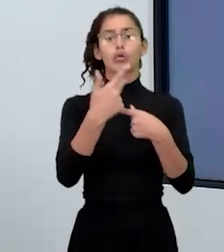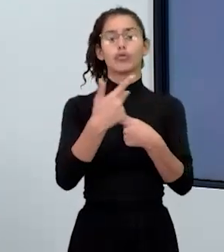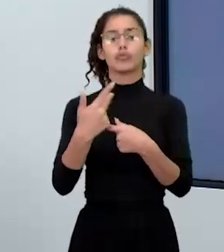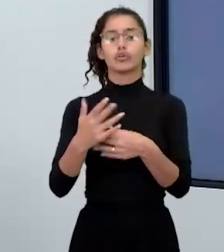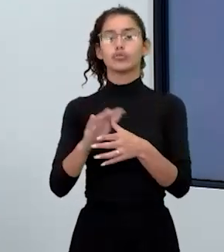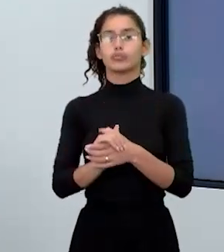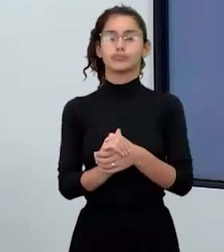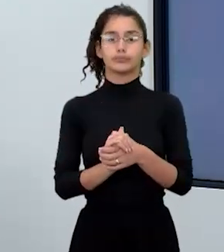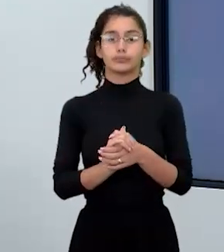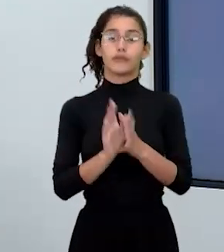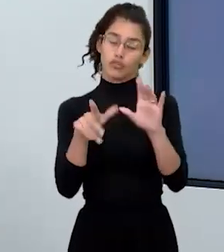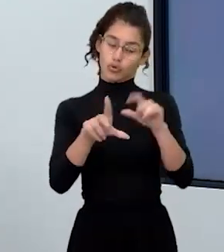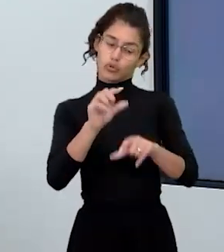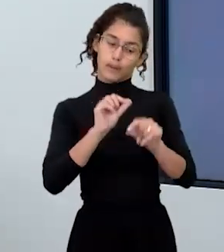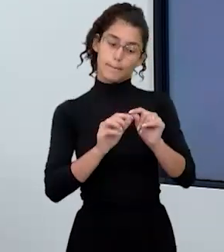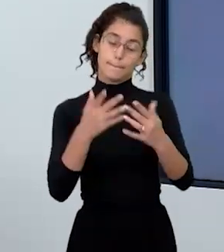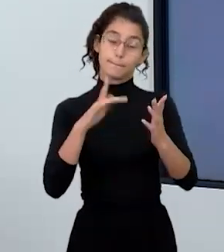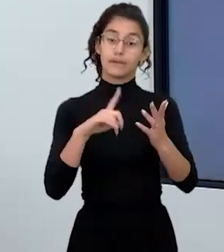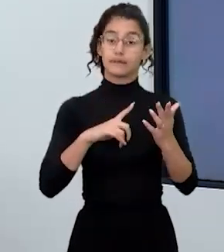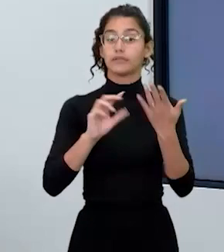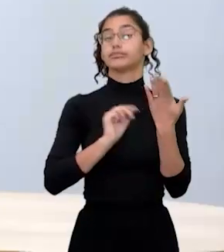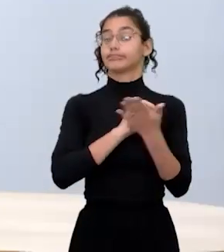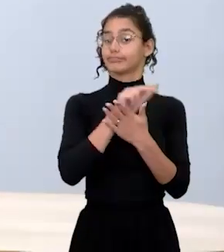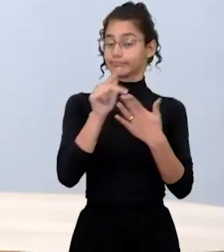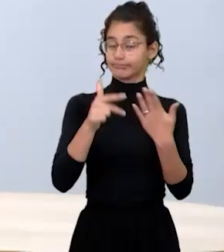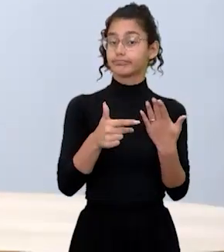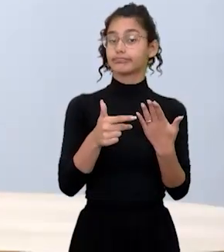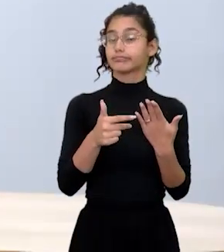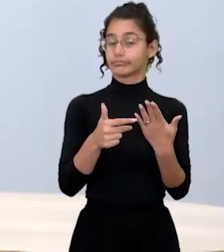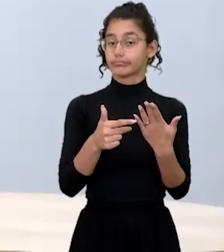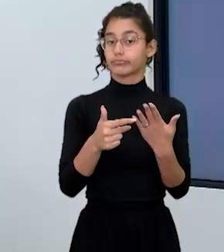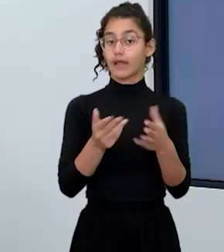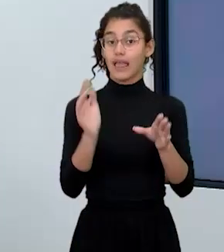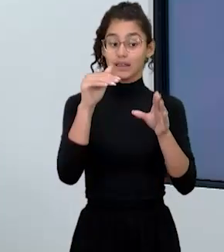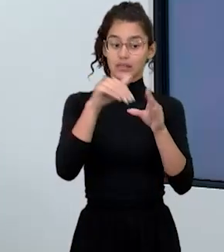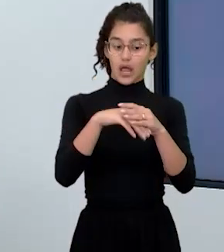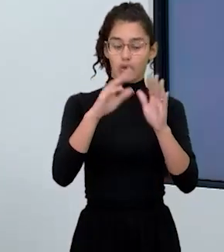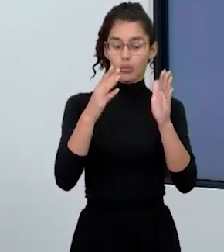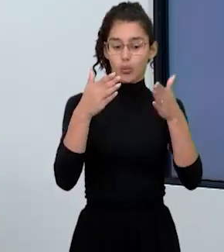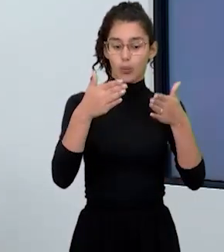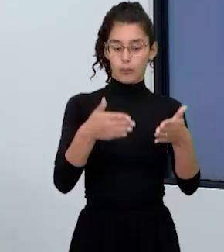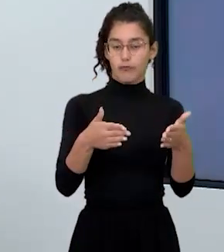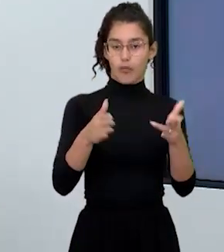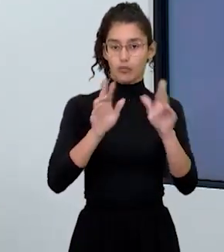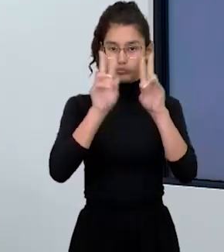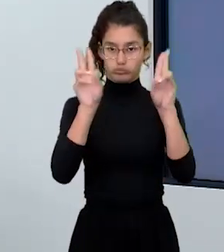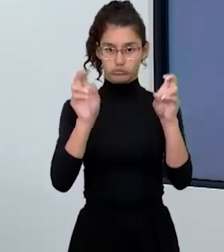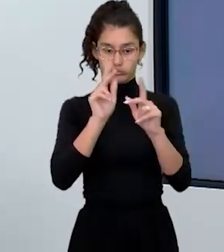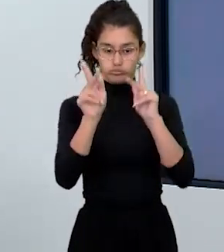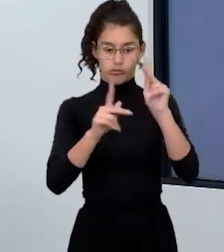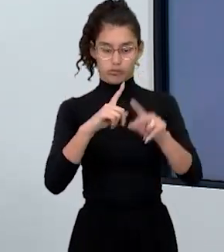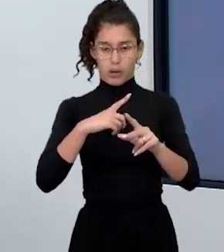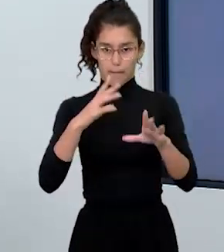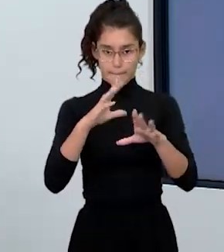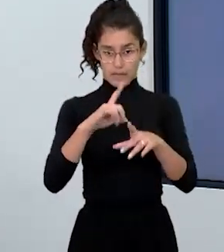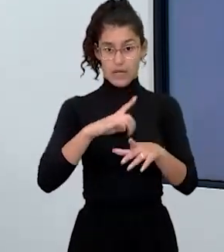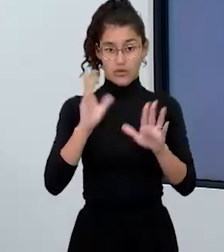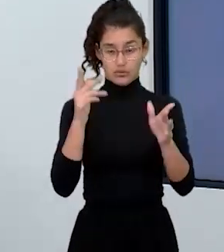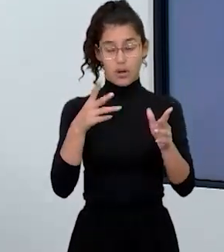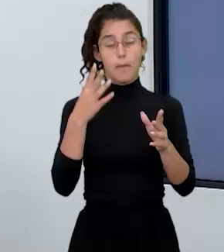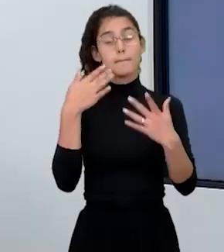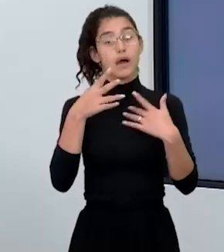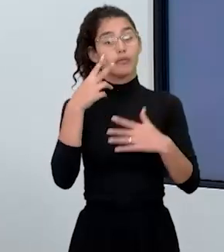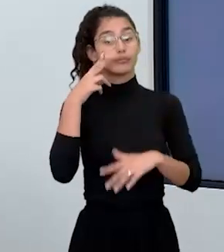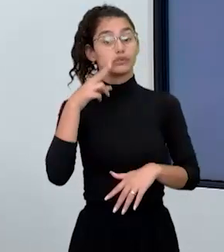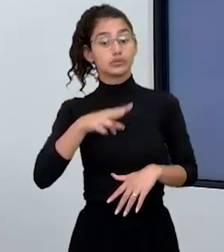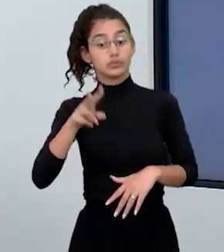público-alvo é esse. Mas mesmo assim tem uma diversidade, né? Então, dentro desse público-alvo, dessa diversidade, eu tenho que pensar naquele que é mais visual,